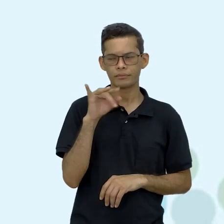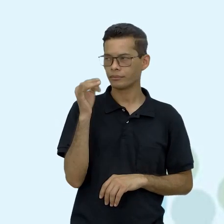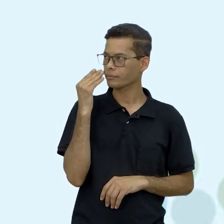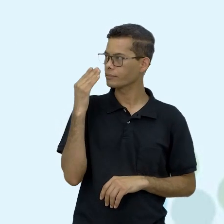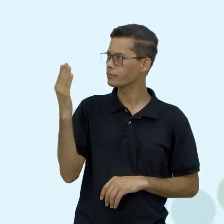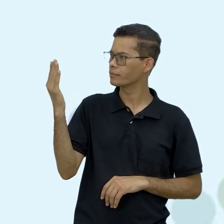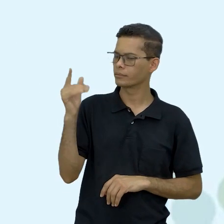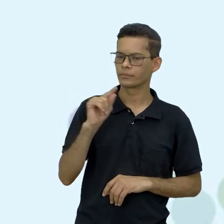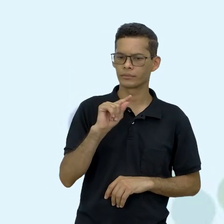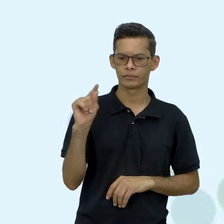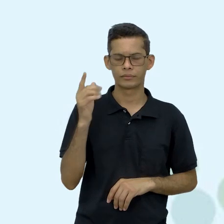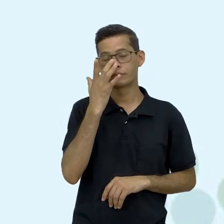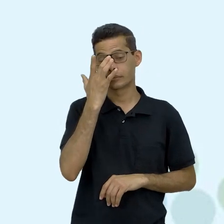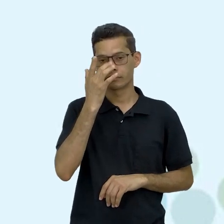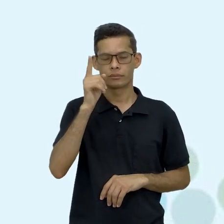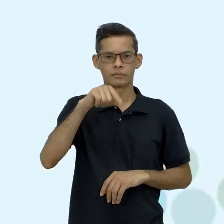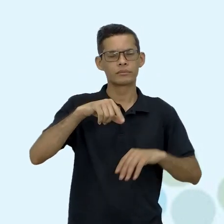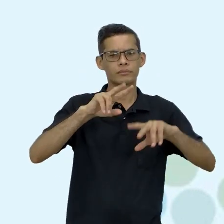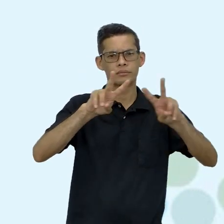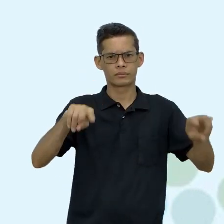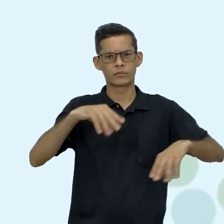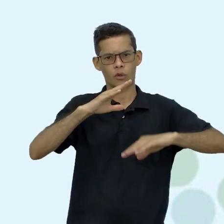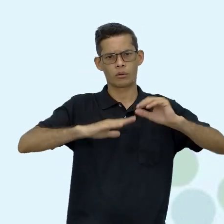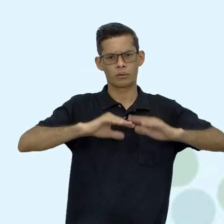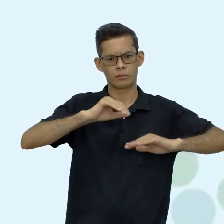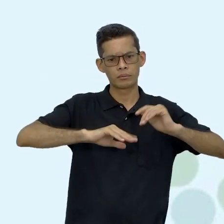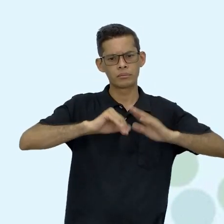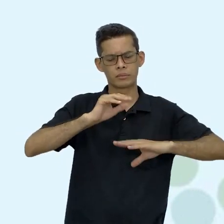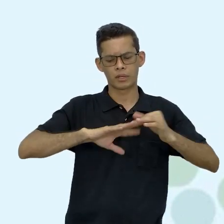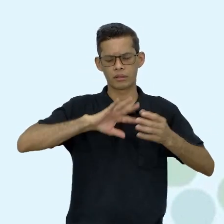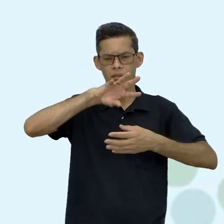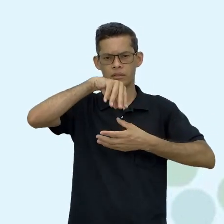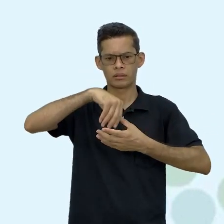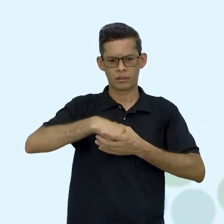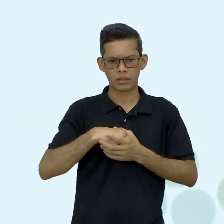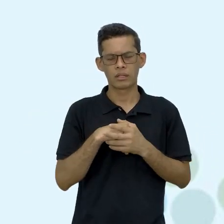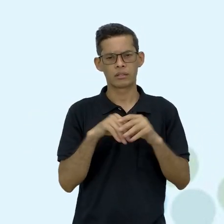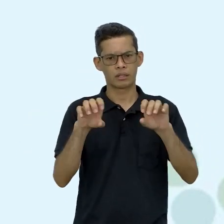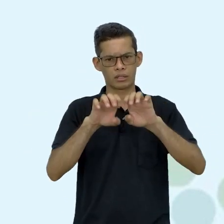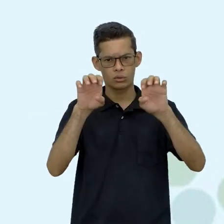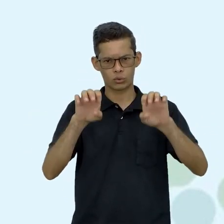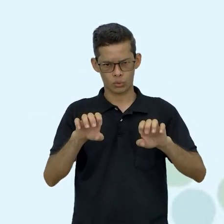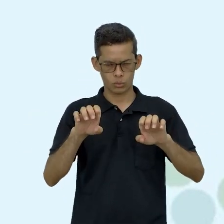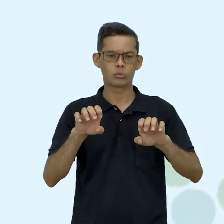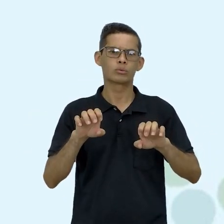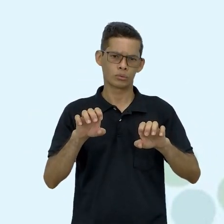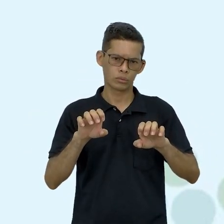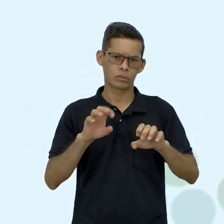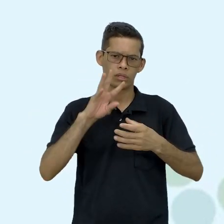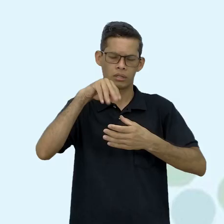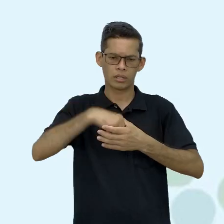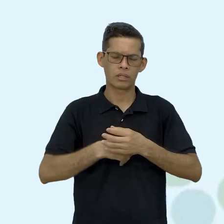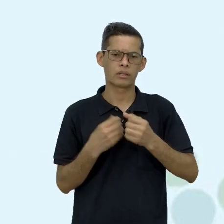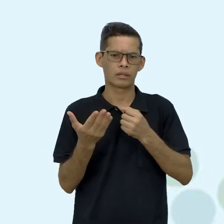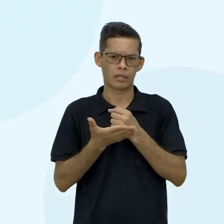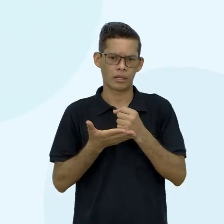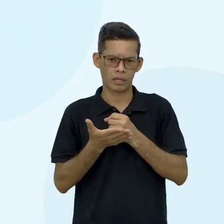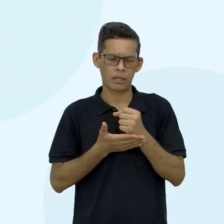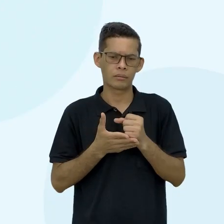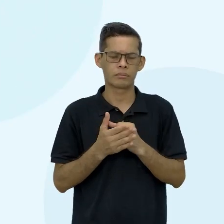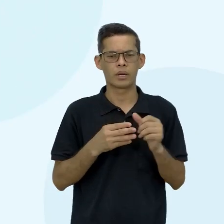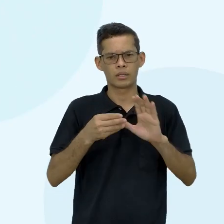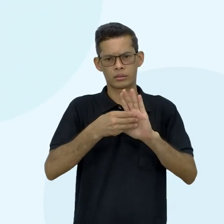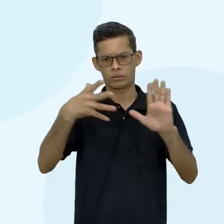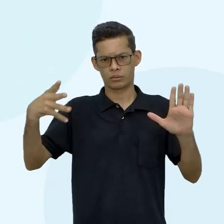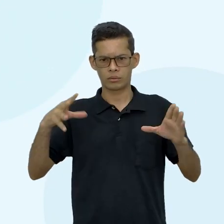em primeira mão, a habilidade do eixo estruturante, relacionado aí à Base Nacional Curricular